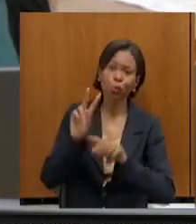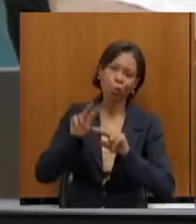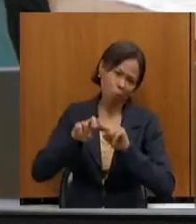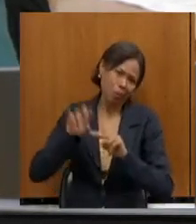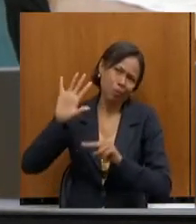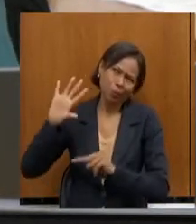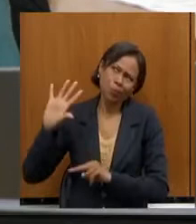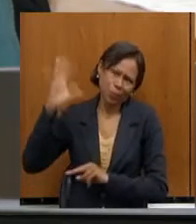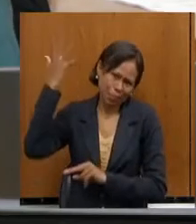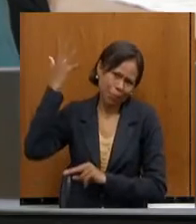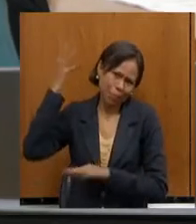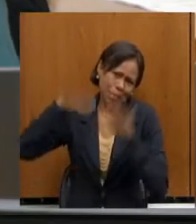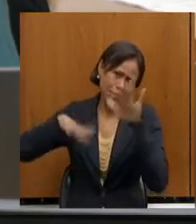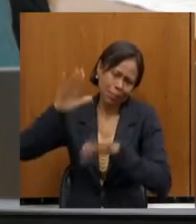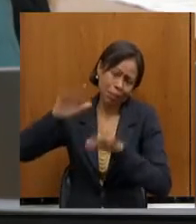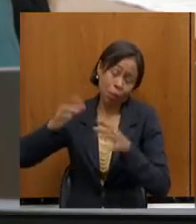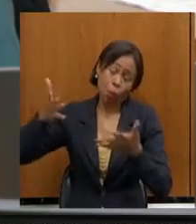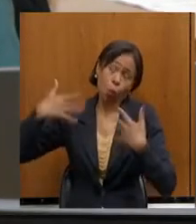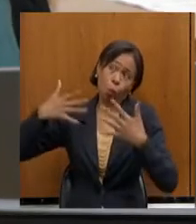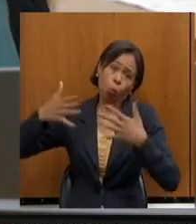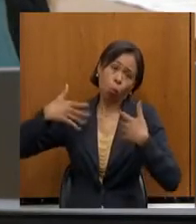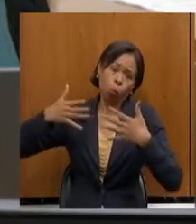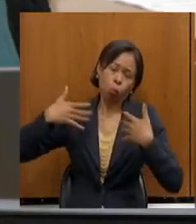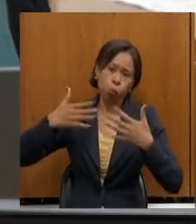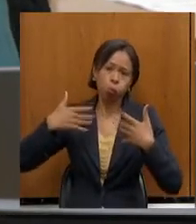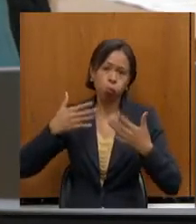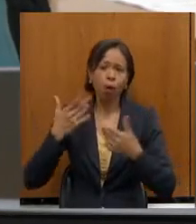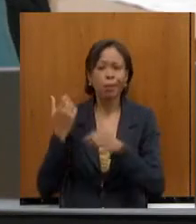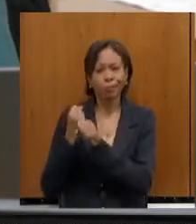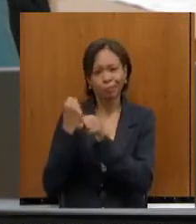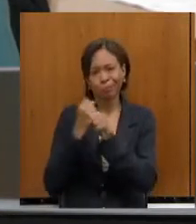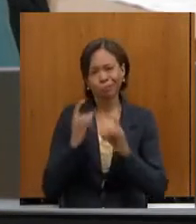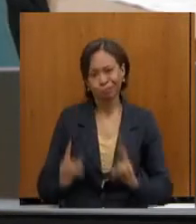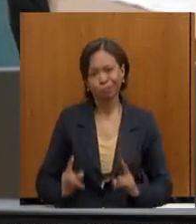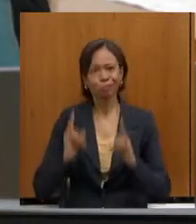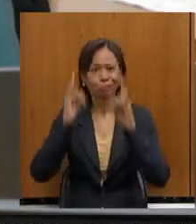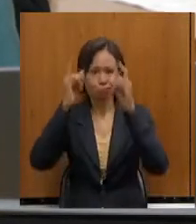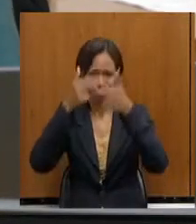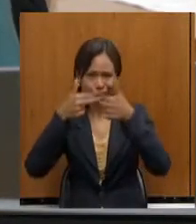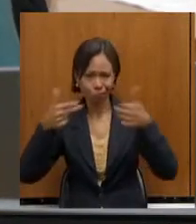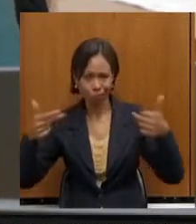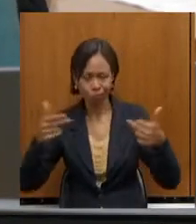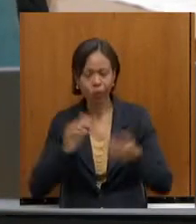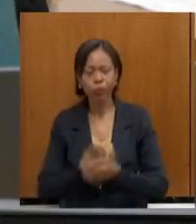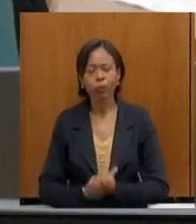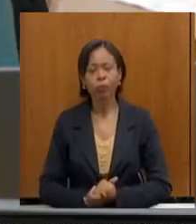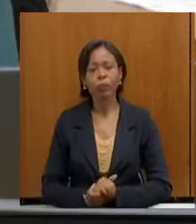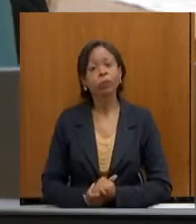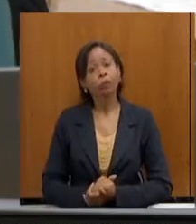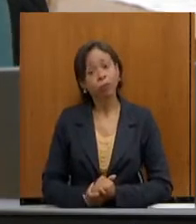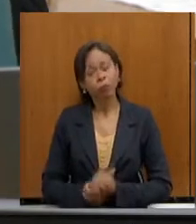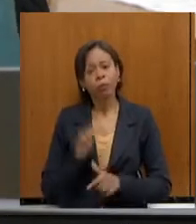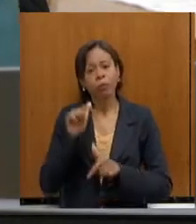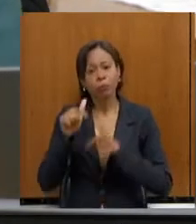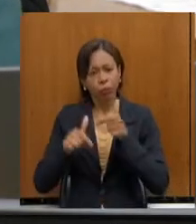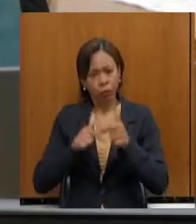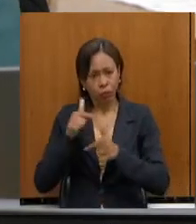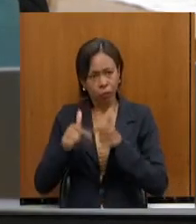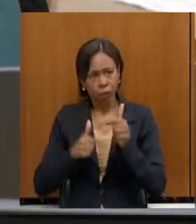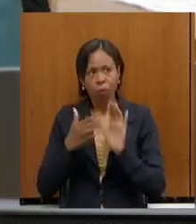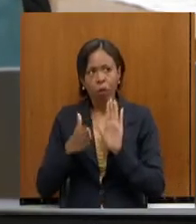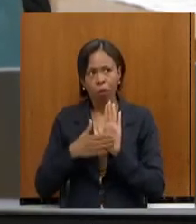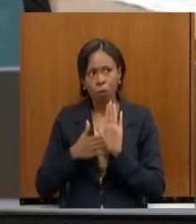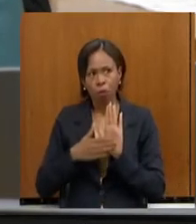cidade que a gente tem a zonas de calor em função das edificações existência Então esse trabalho que está